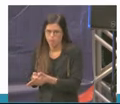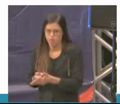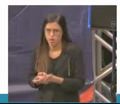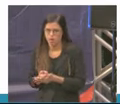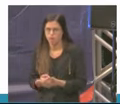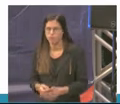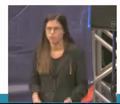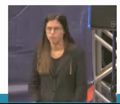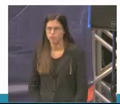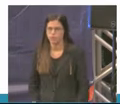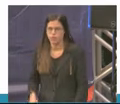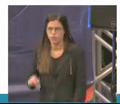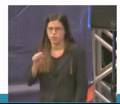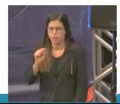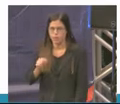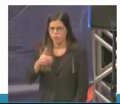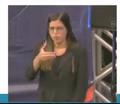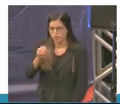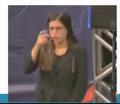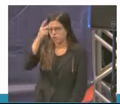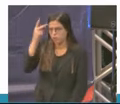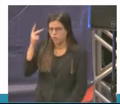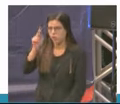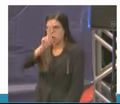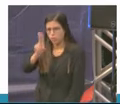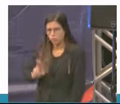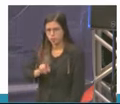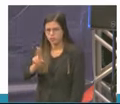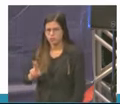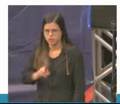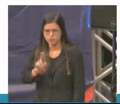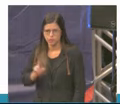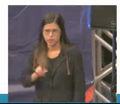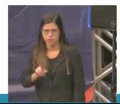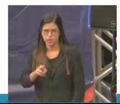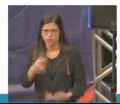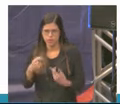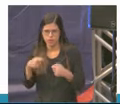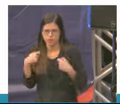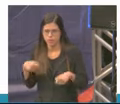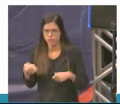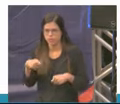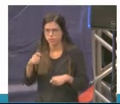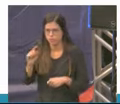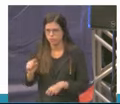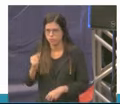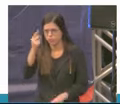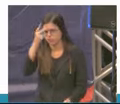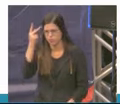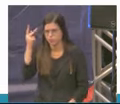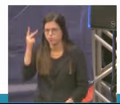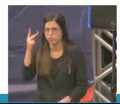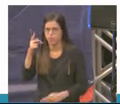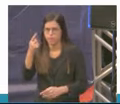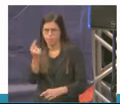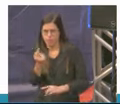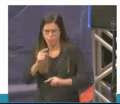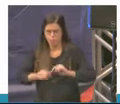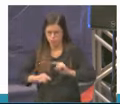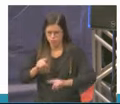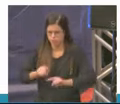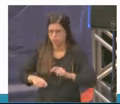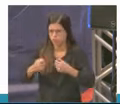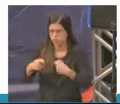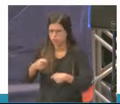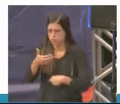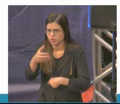o mesmo valor de 1.000, 10 pessoas vão consumir. E, portanto, como eu preciso de uma pessoa para um produto, eu preciso de 10 pessoas para 10 produtos.